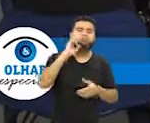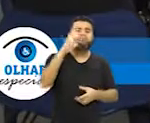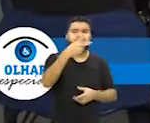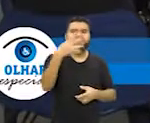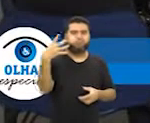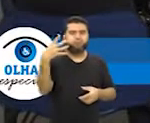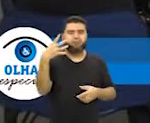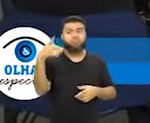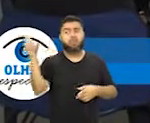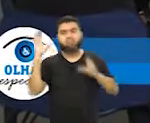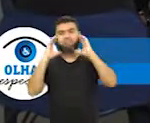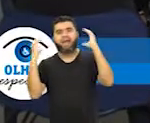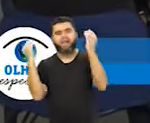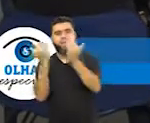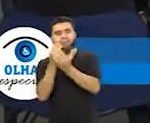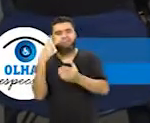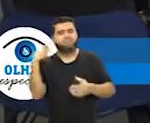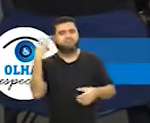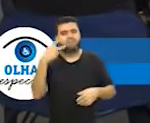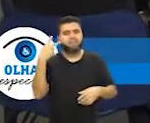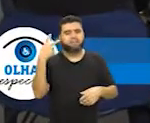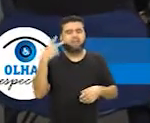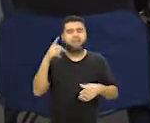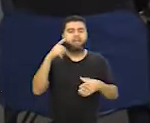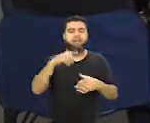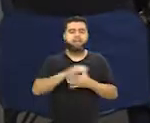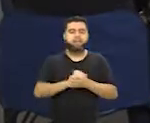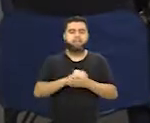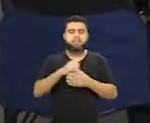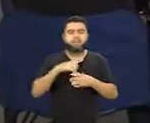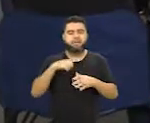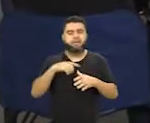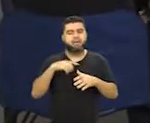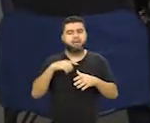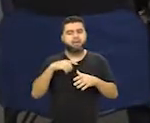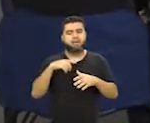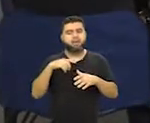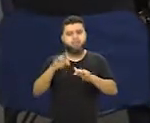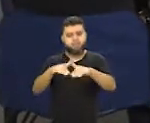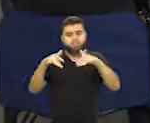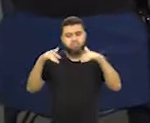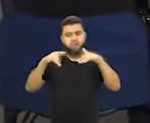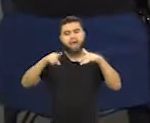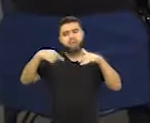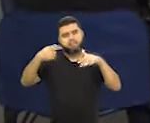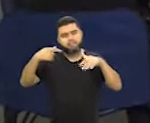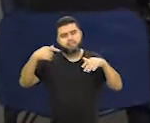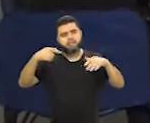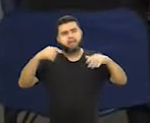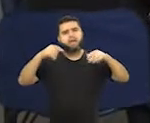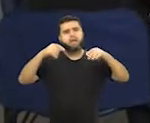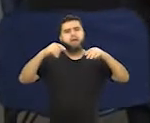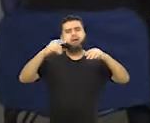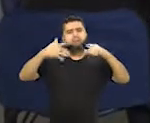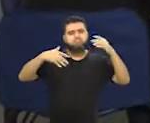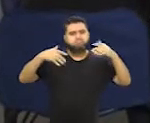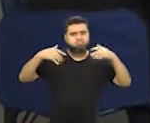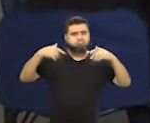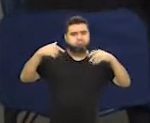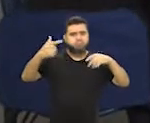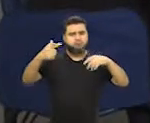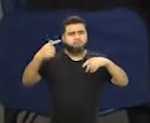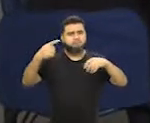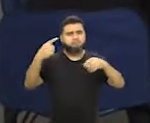que hoje, dia 24, nós temos na Câmara a aprovação, né, tá, é uma audiência pública e depois vai para